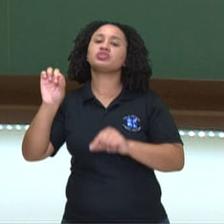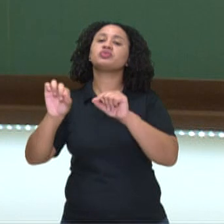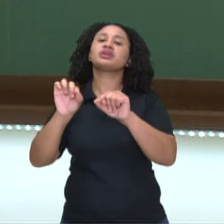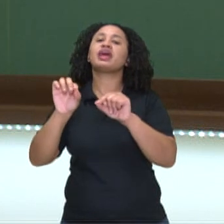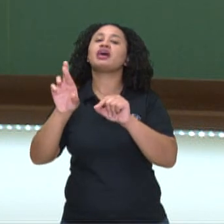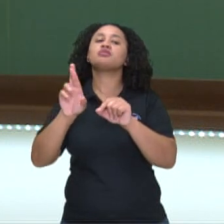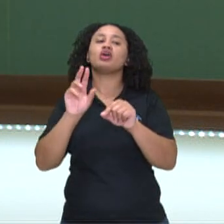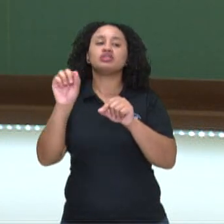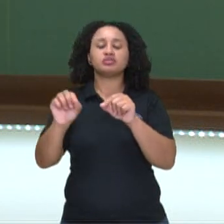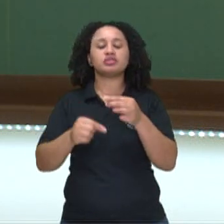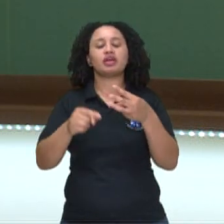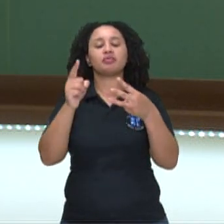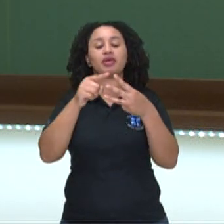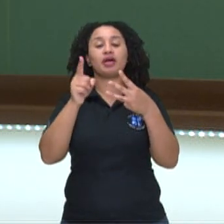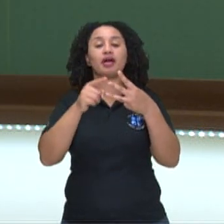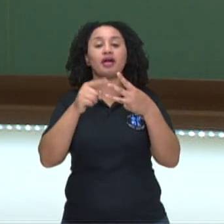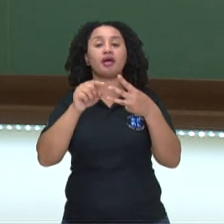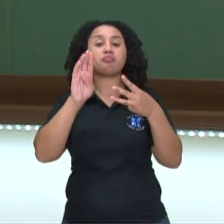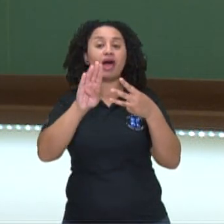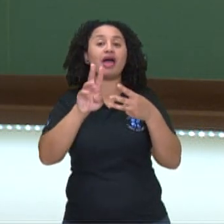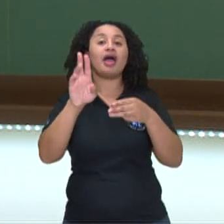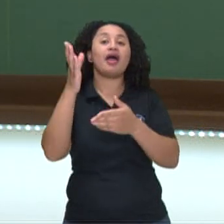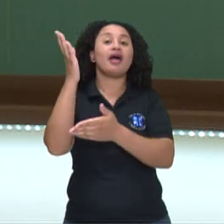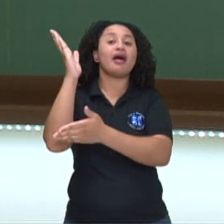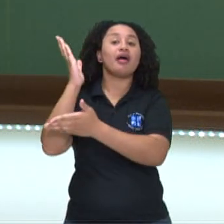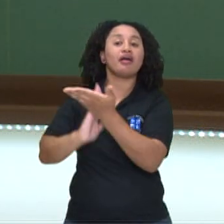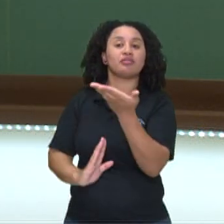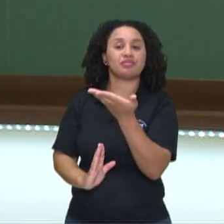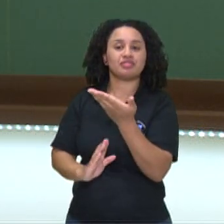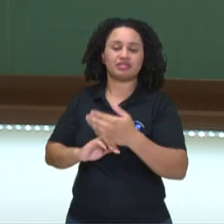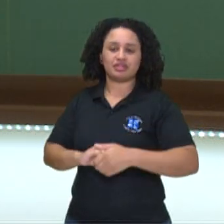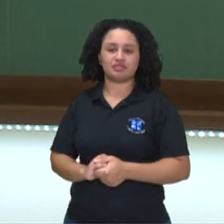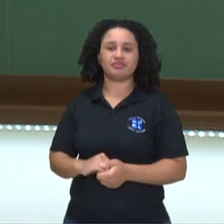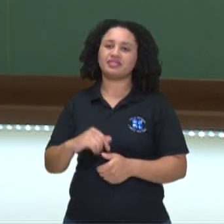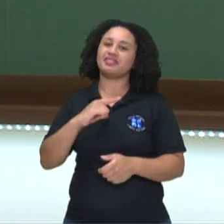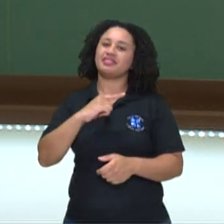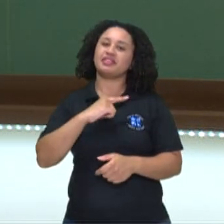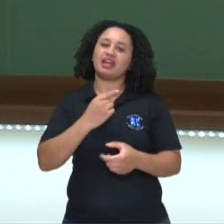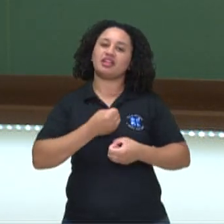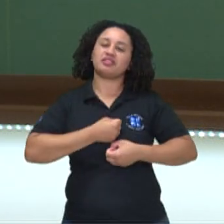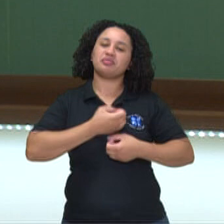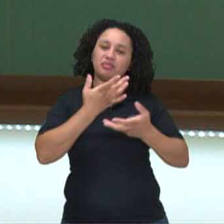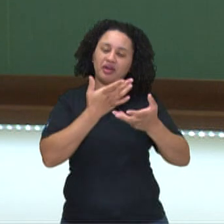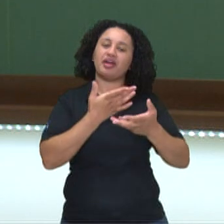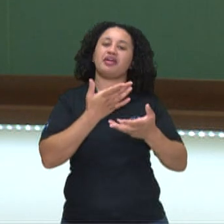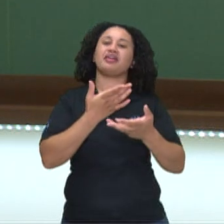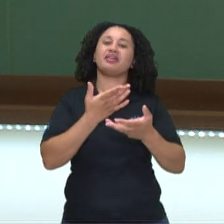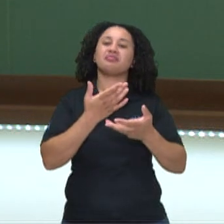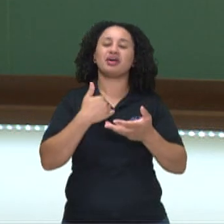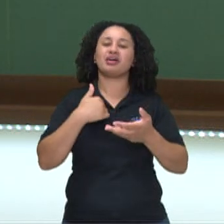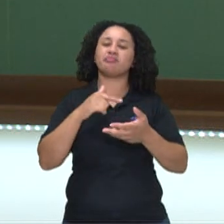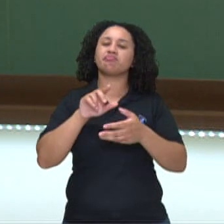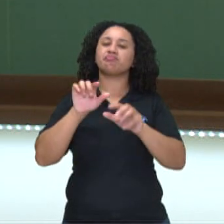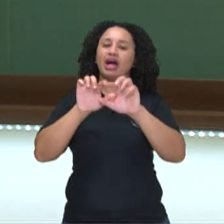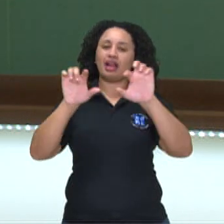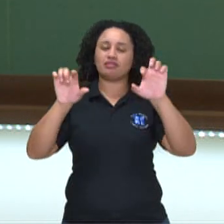de reprovado, né? Como ele tem lá no nosso poema, She's flunking out of school.